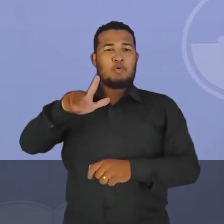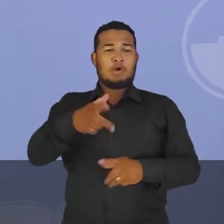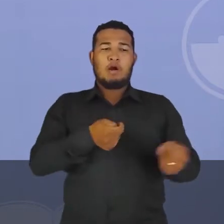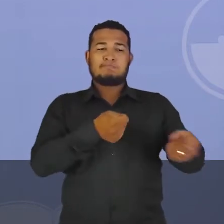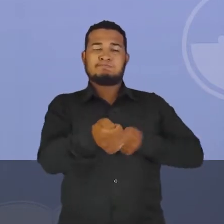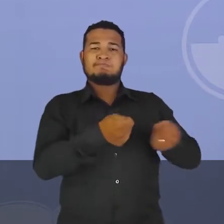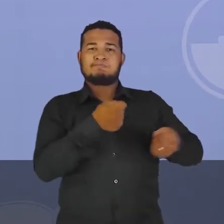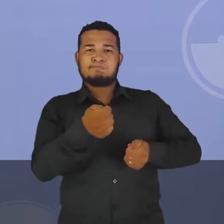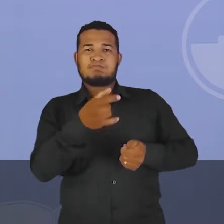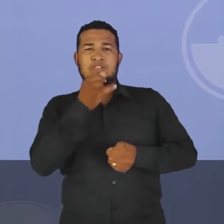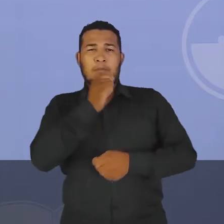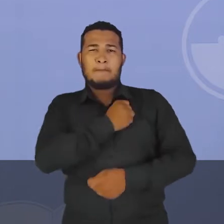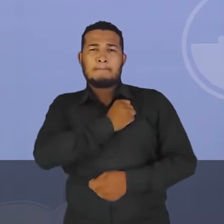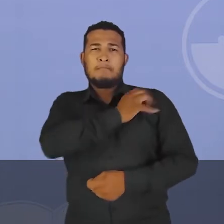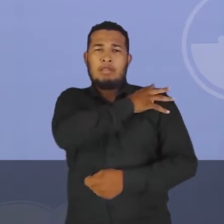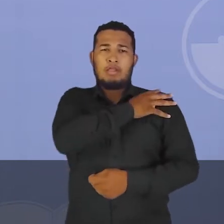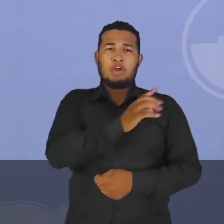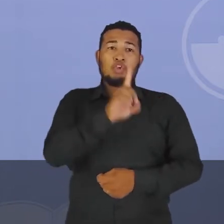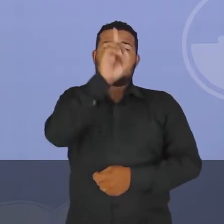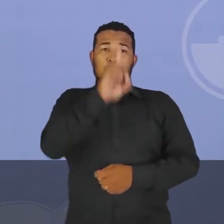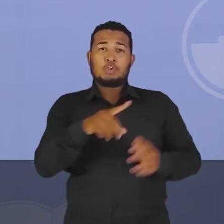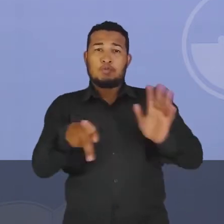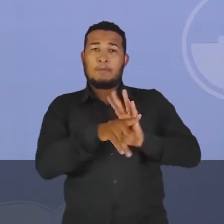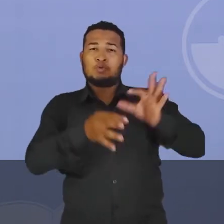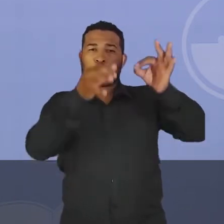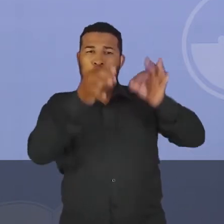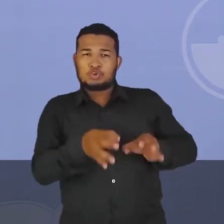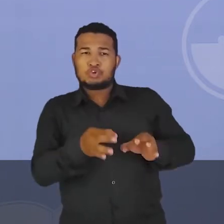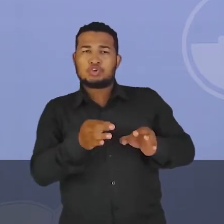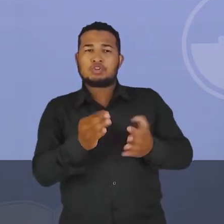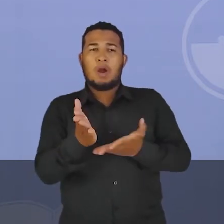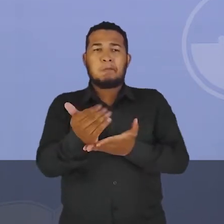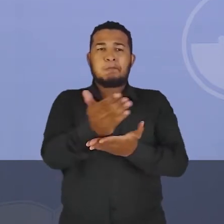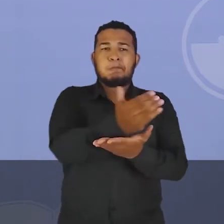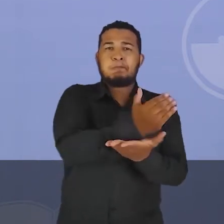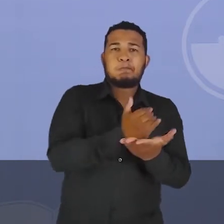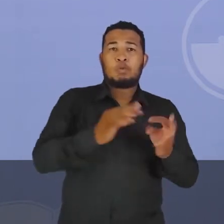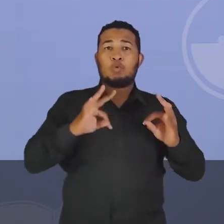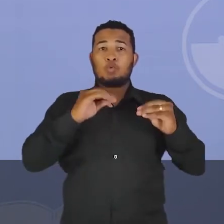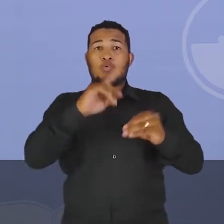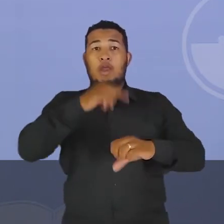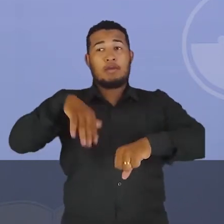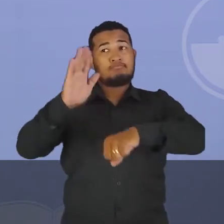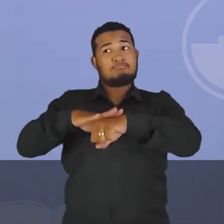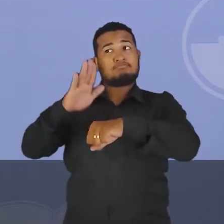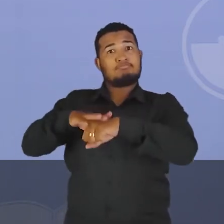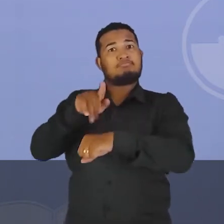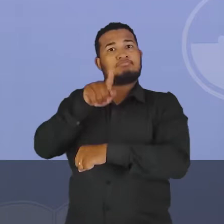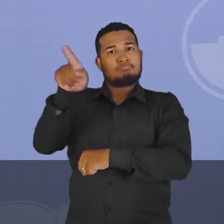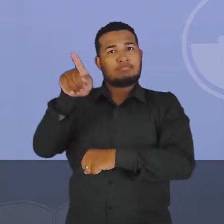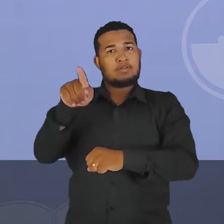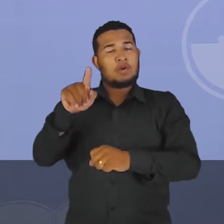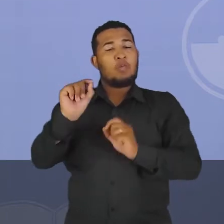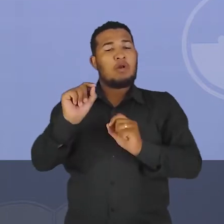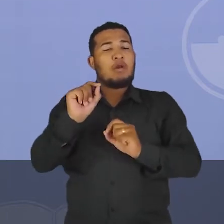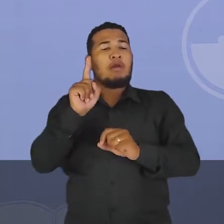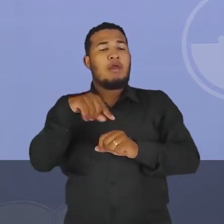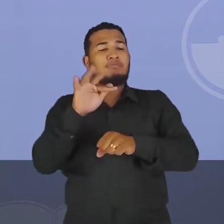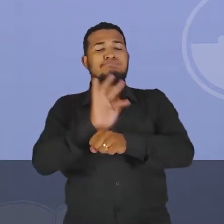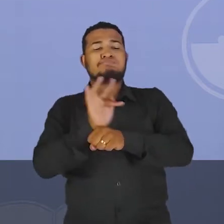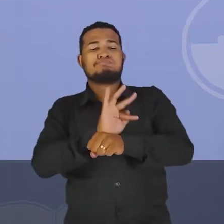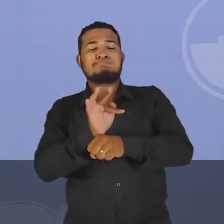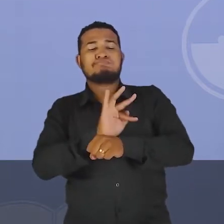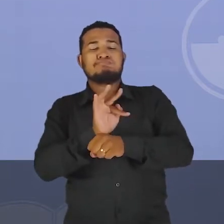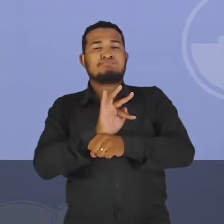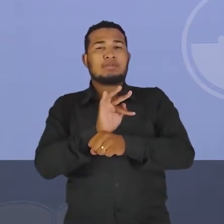comando militar, o direito de exercer justiça, arrecadação, isso era do donatário, mas a coroa ela ficava fiscalizando, a coisa não